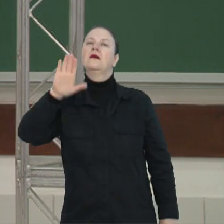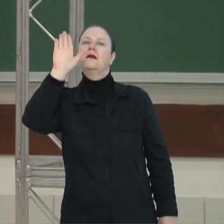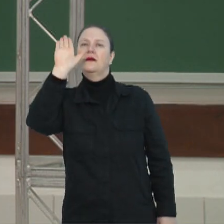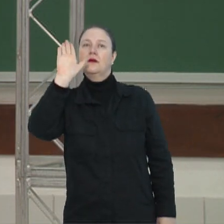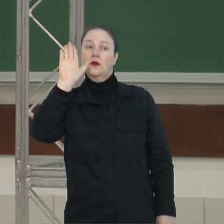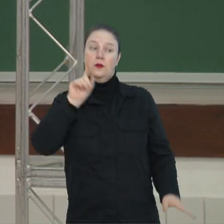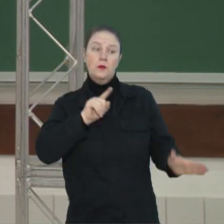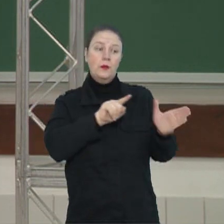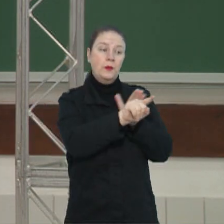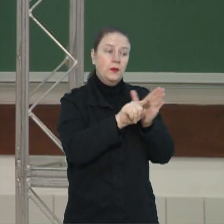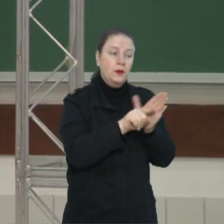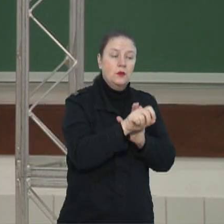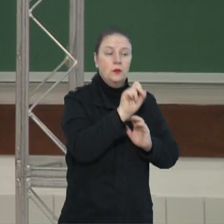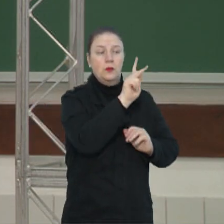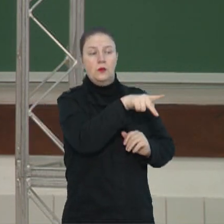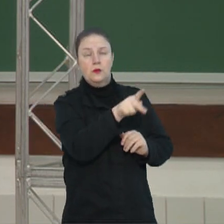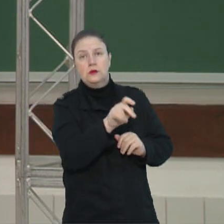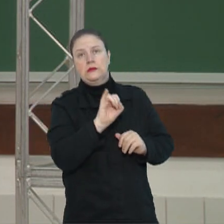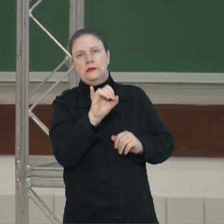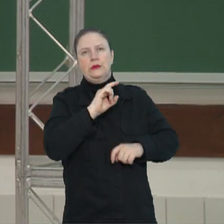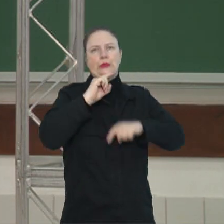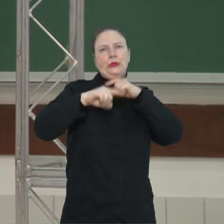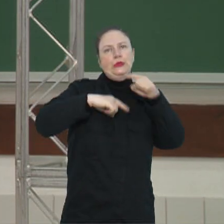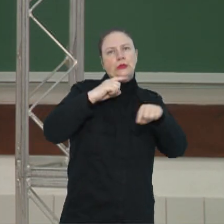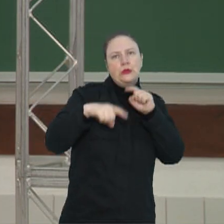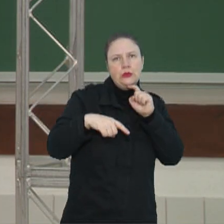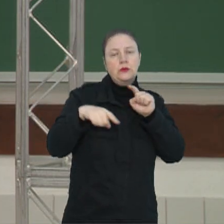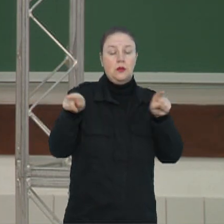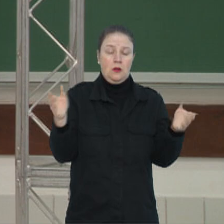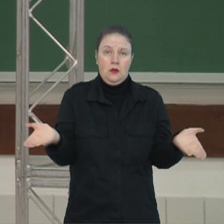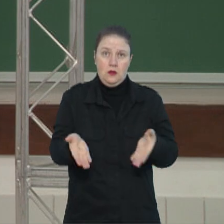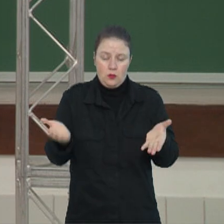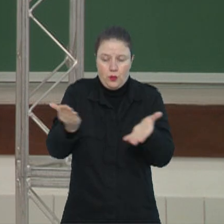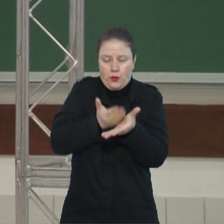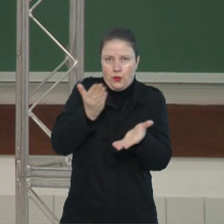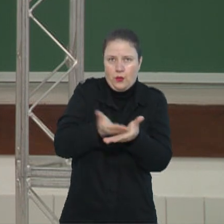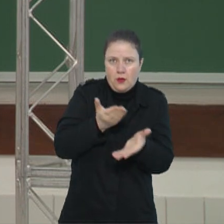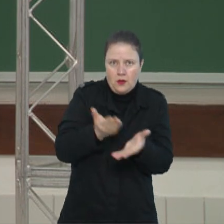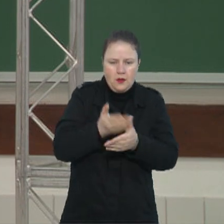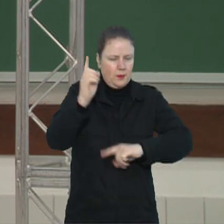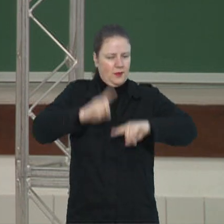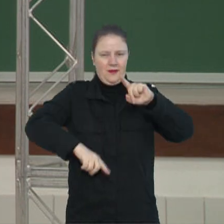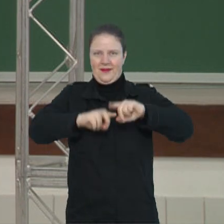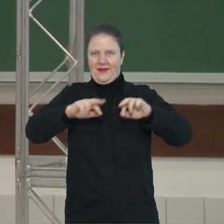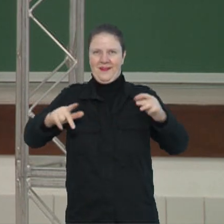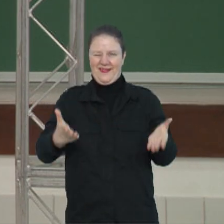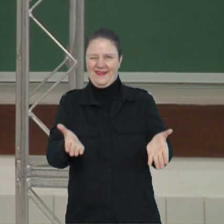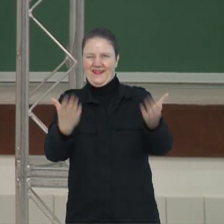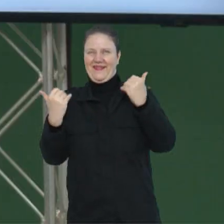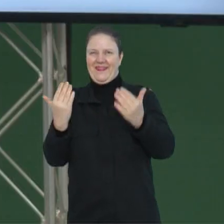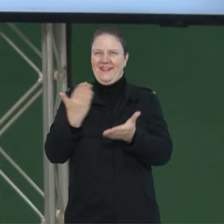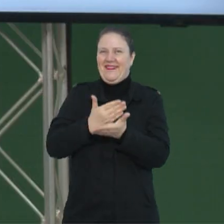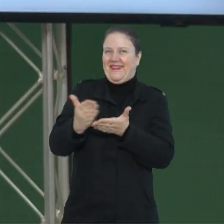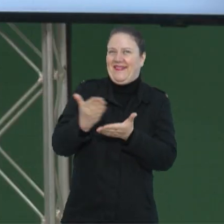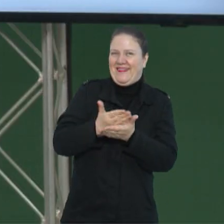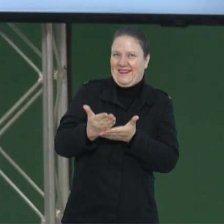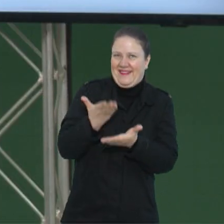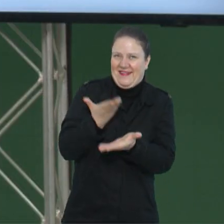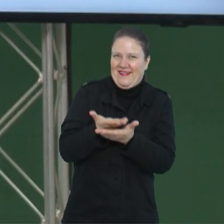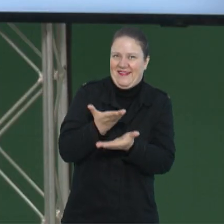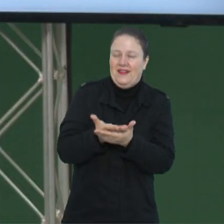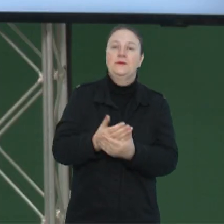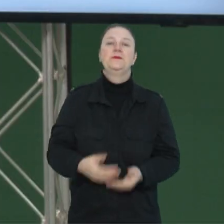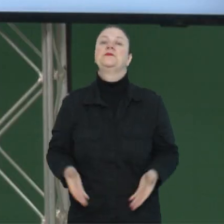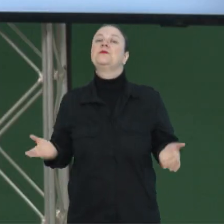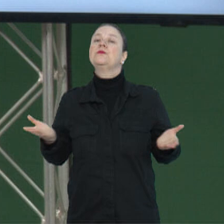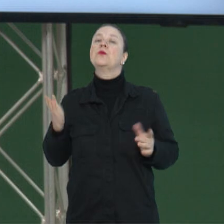Então pegue seu caderno, pegue o material didático aí e vamos para nossa aula, beleza? Objetivos de hoje aí que